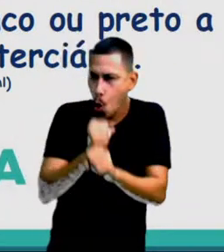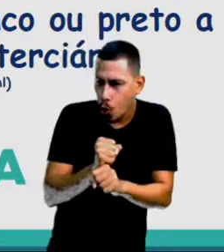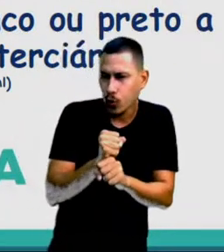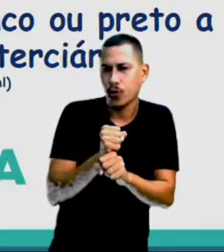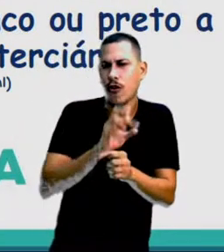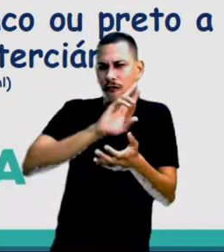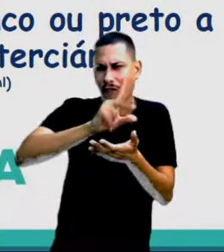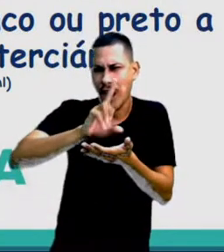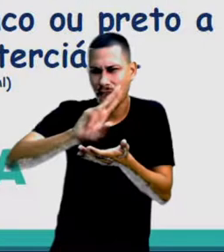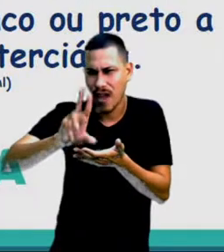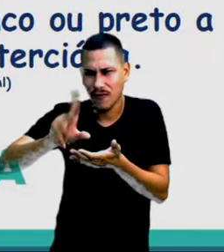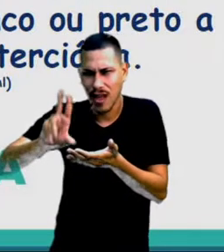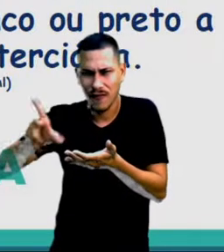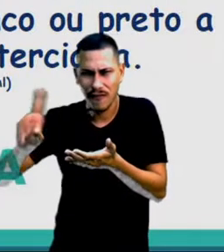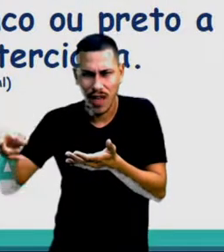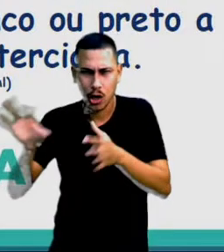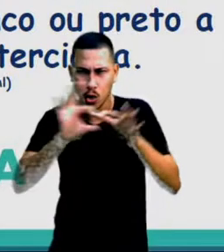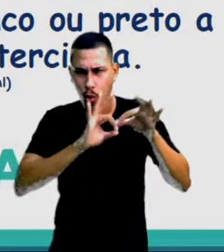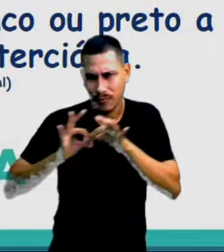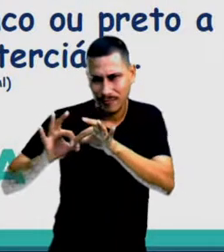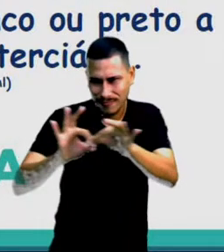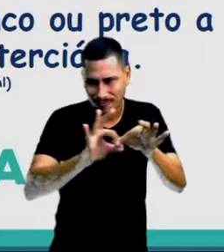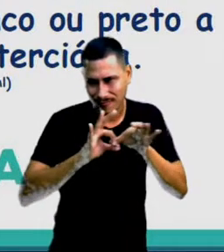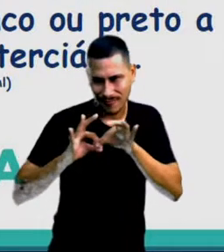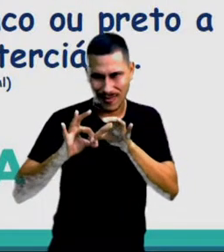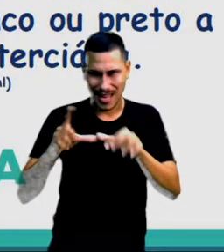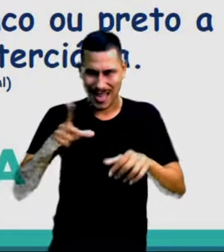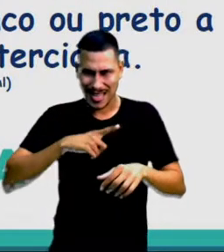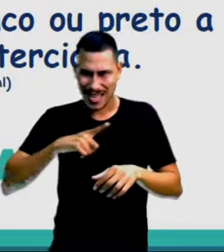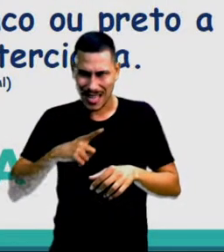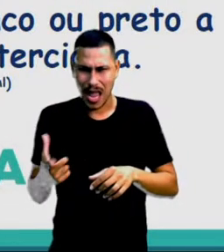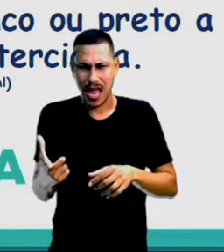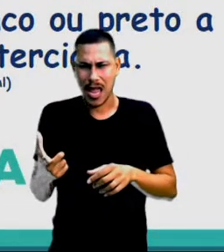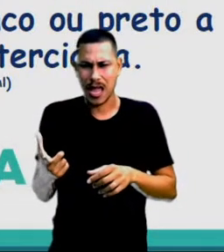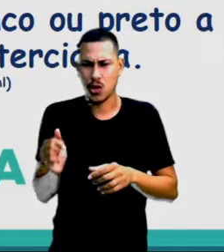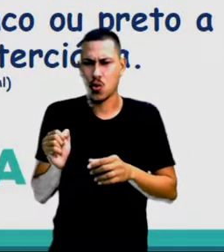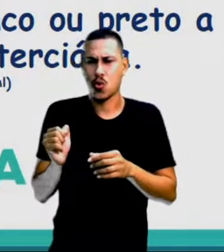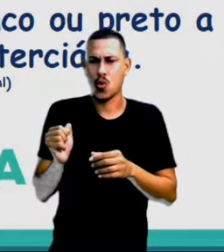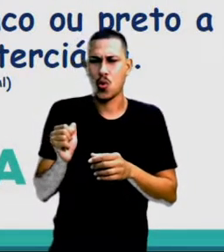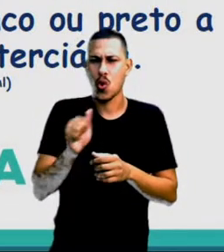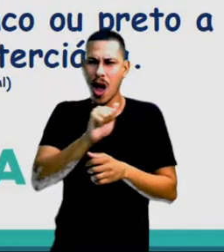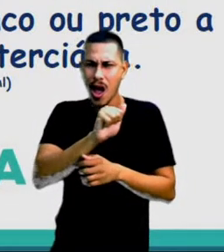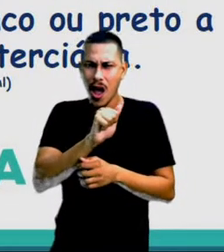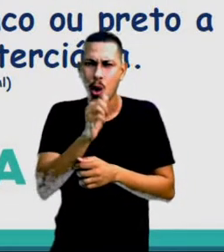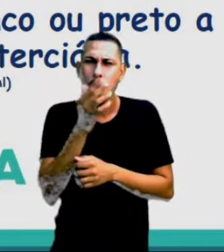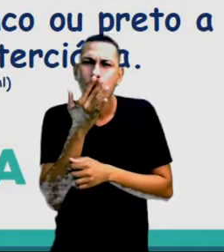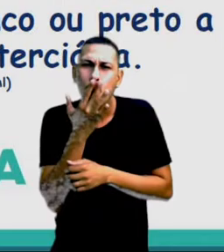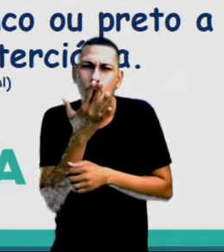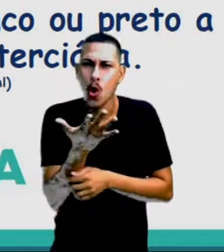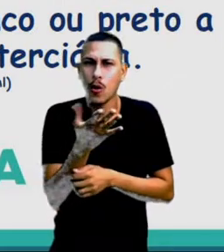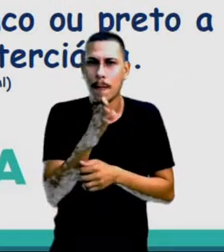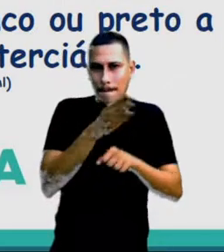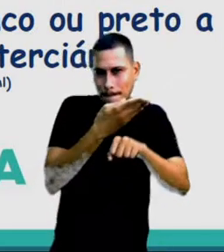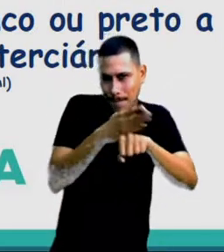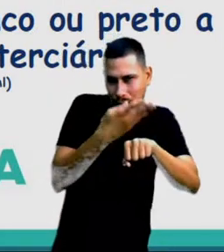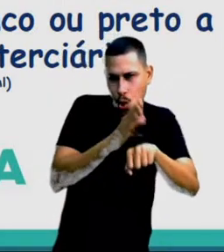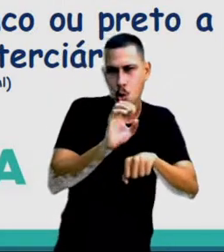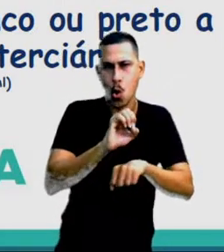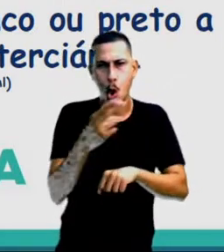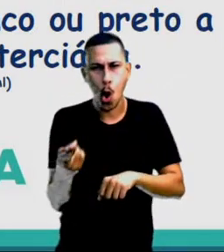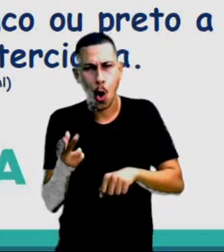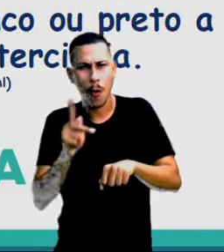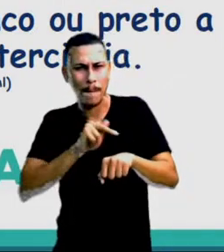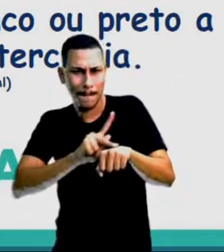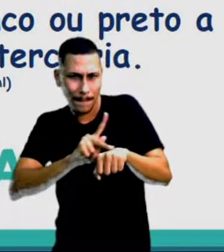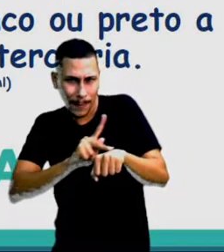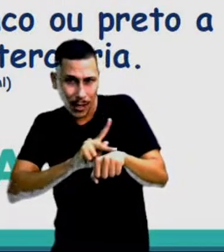a harmonia obtida através da adição gradativa de branco ou preto a